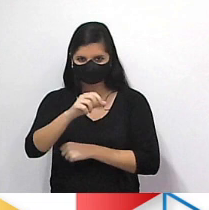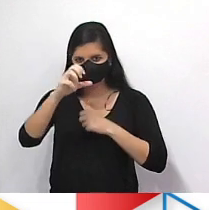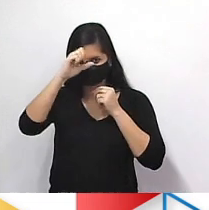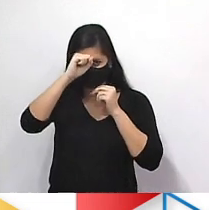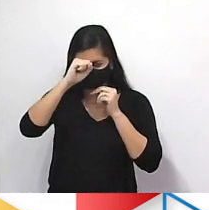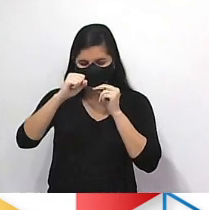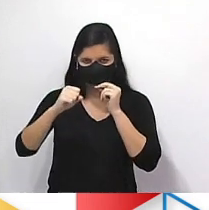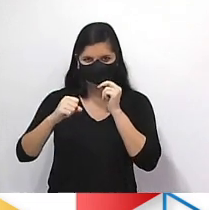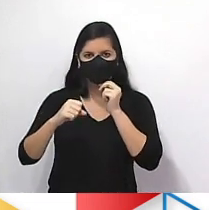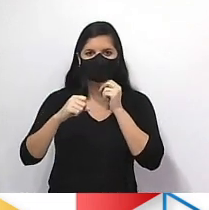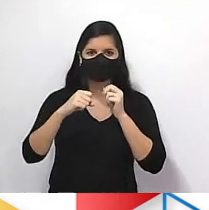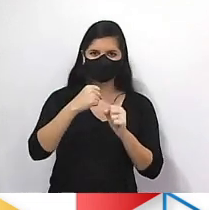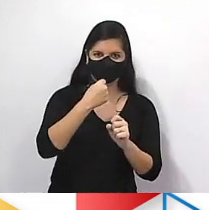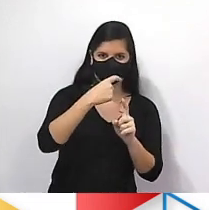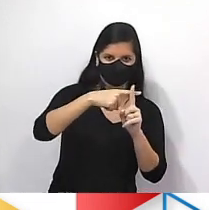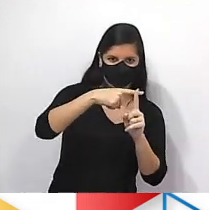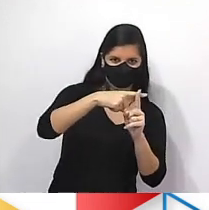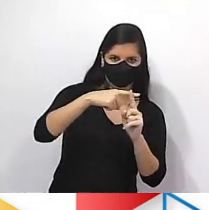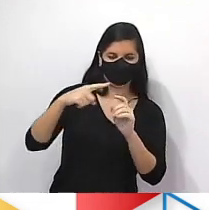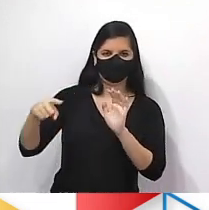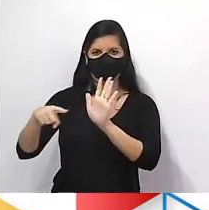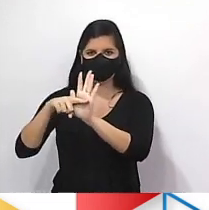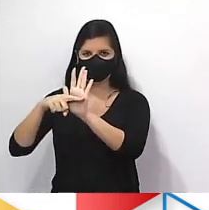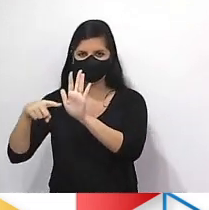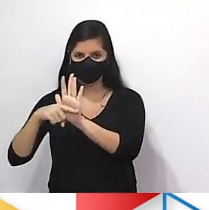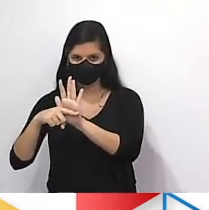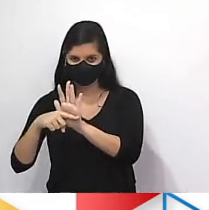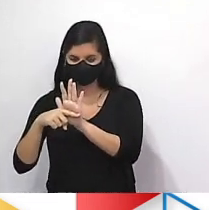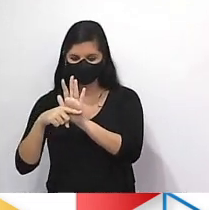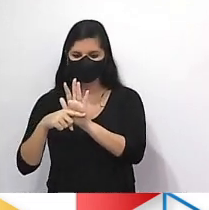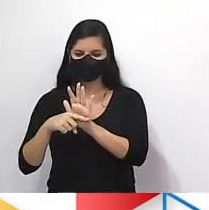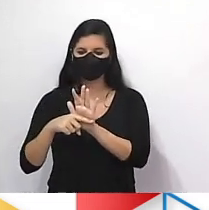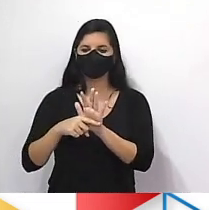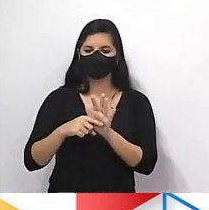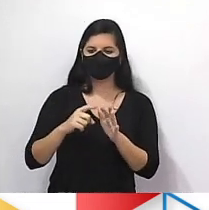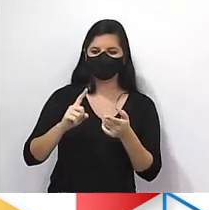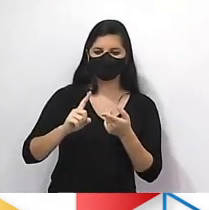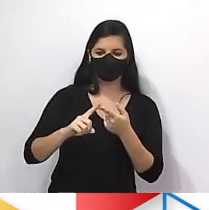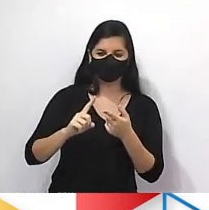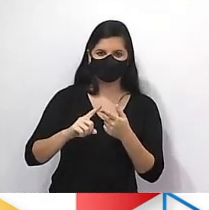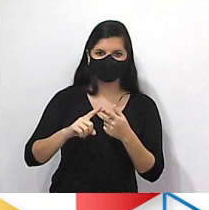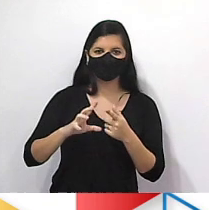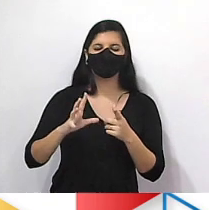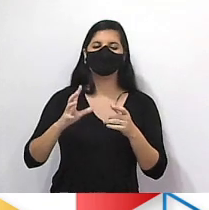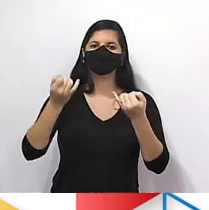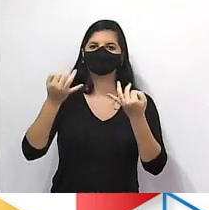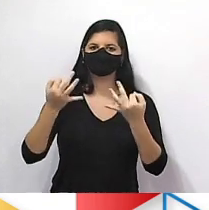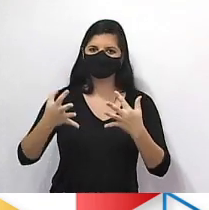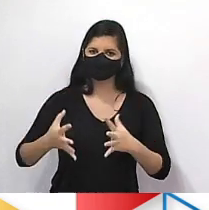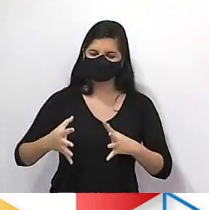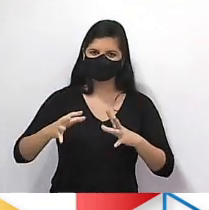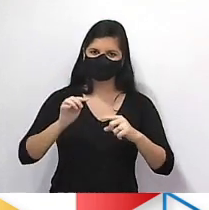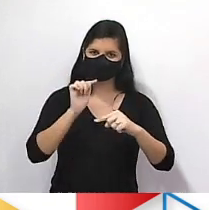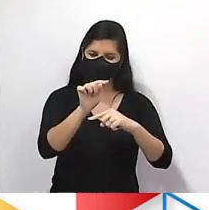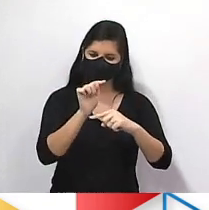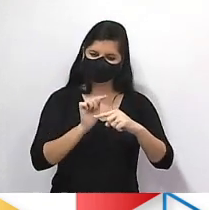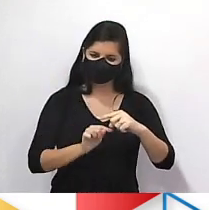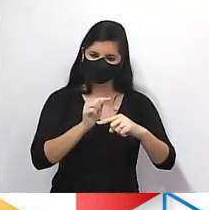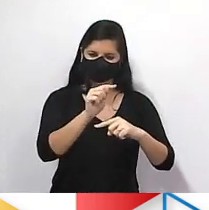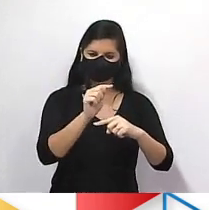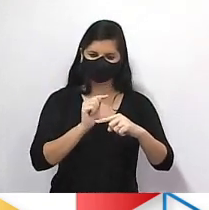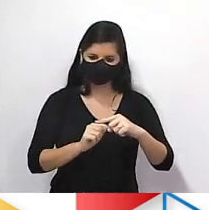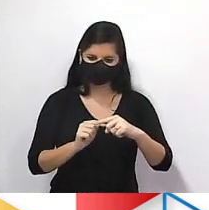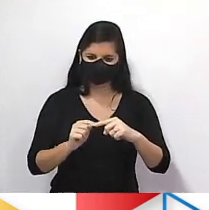números positivos e negativos, que são os números inteiros. E aí nós estamos falando justamente de fração que está aí no